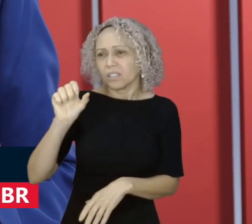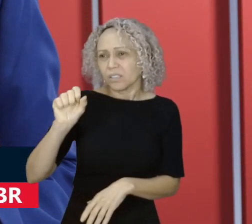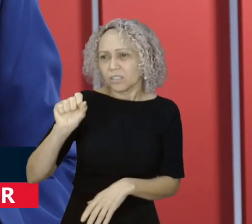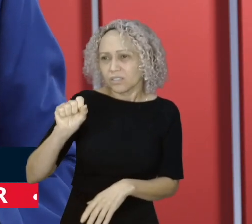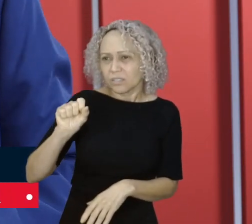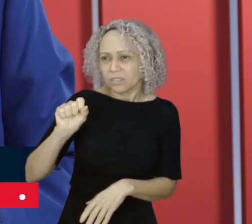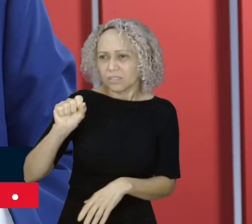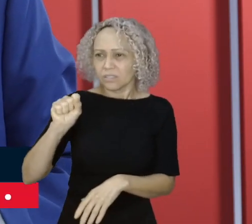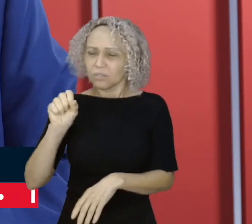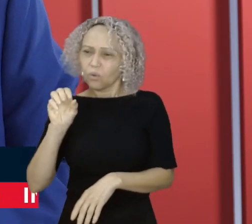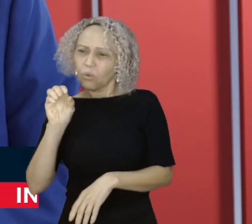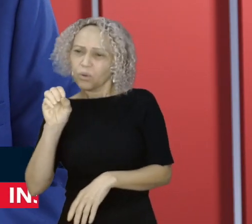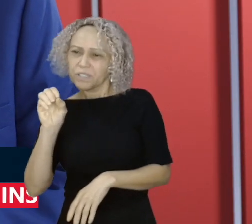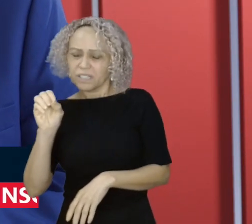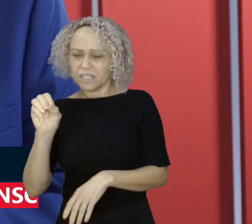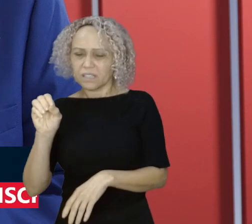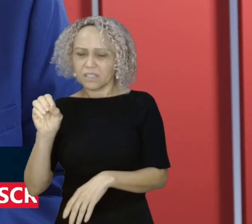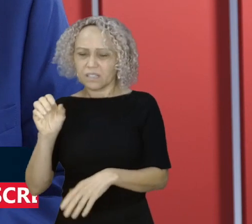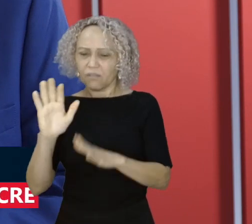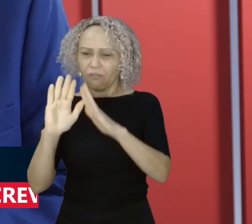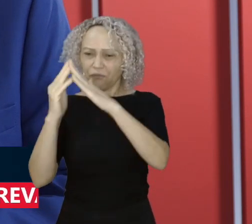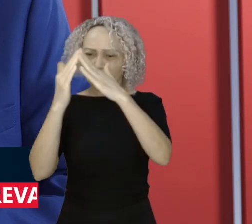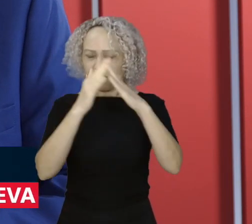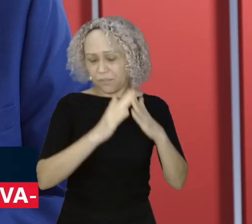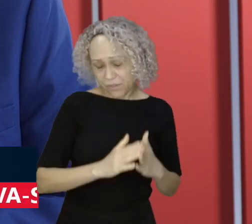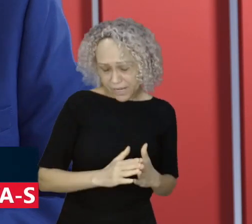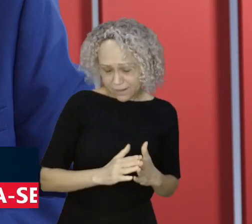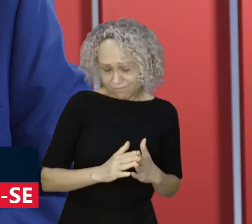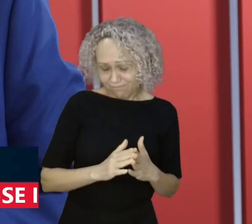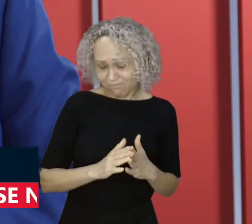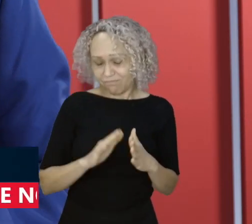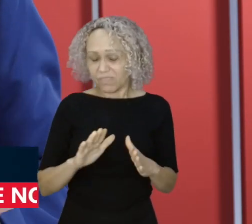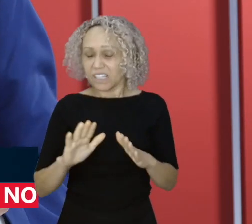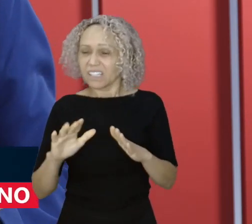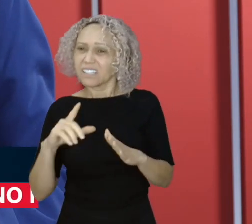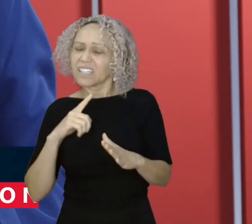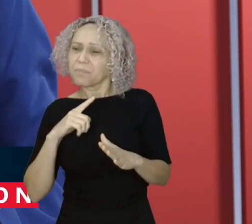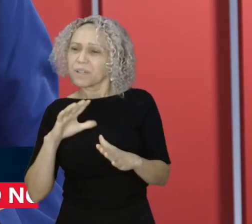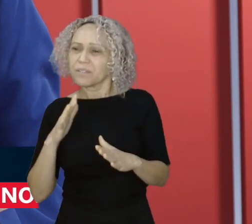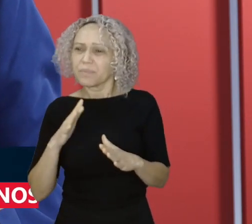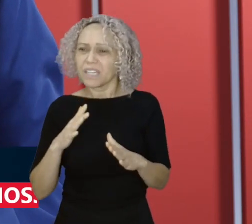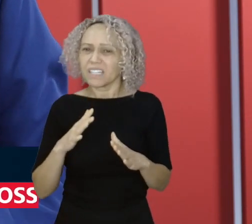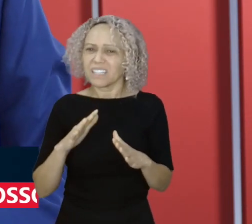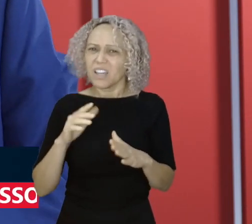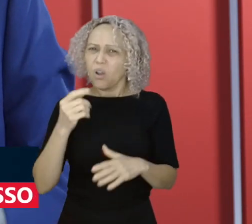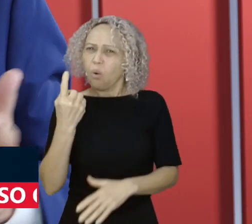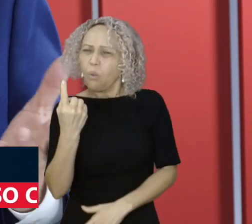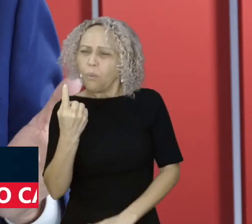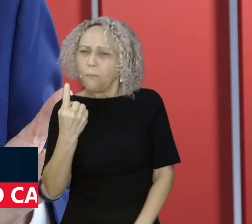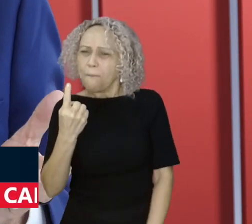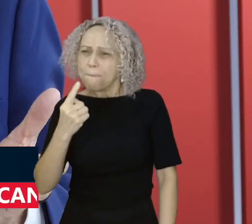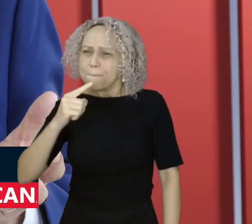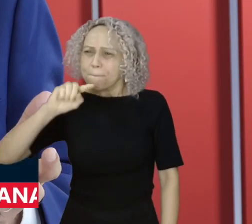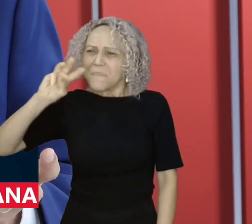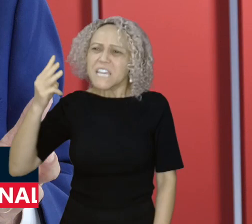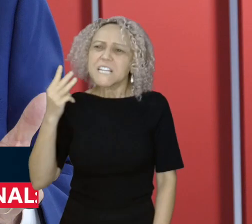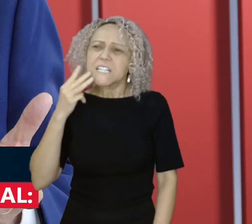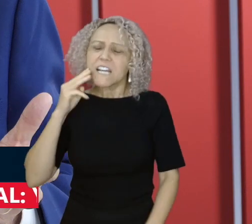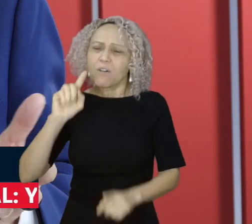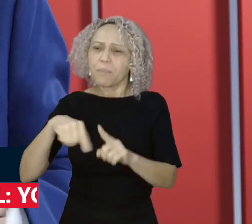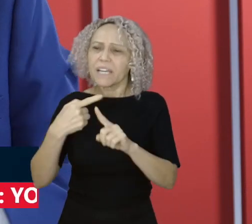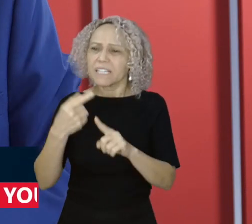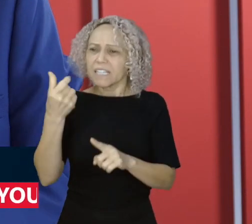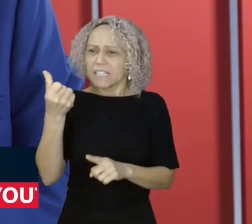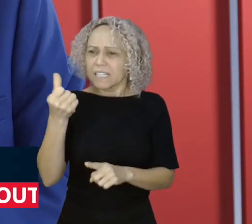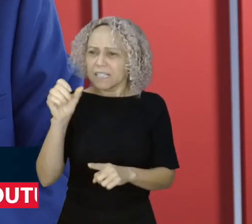milhões de habitantes, para você ter uma ideia, nós temos cerca de 1.600.000 pessoas que moram em favelas. Como é que o Estado pode fechar o olhar para